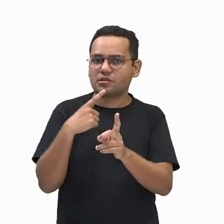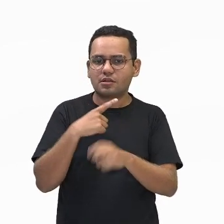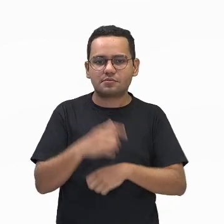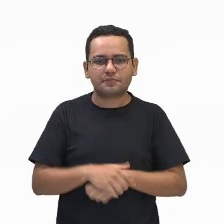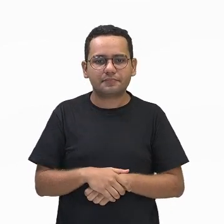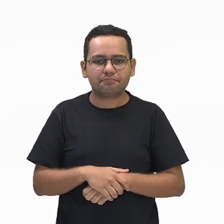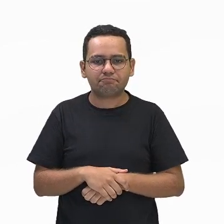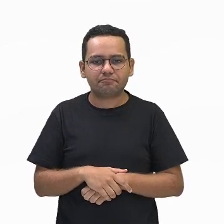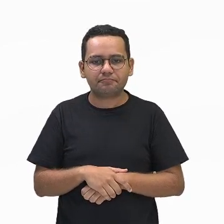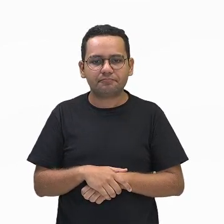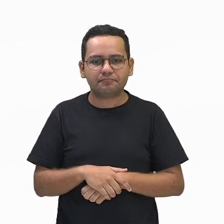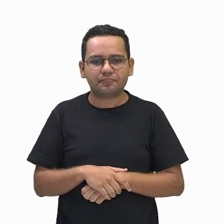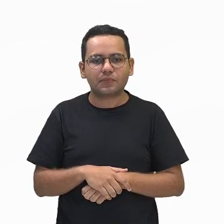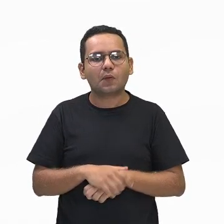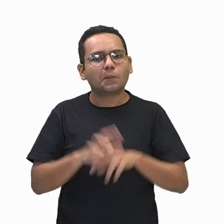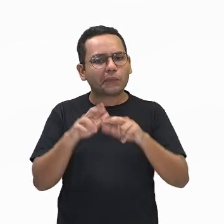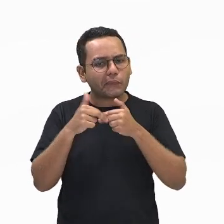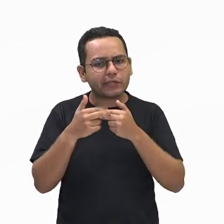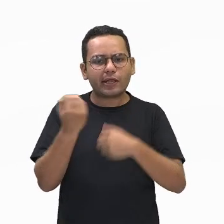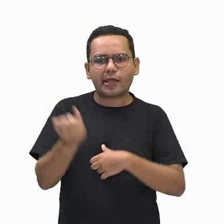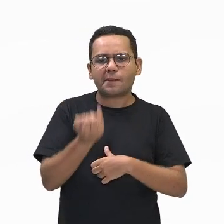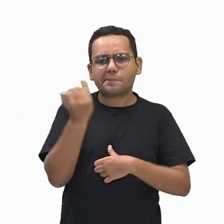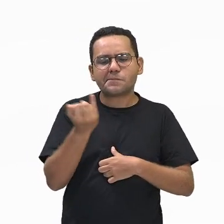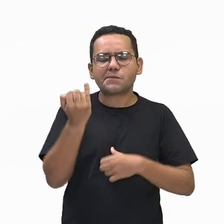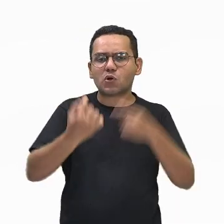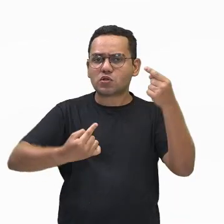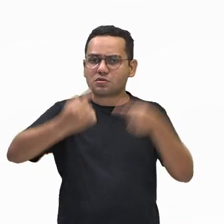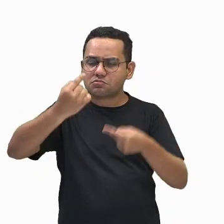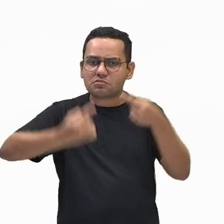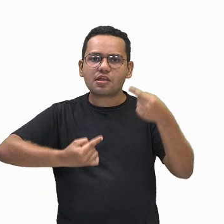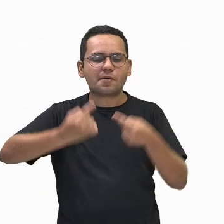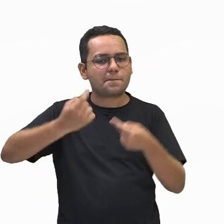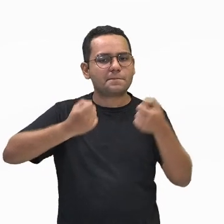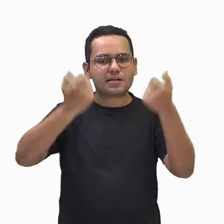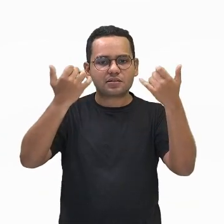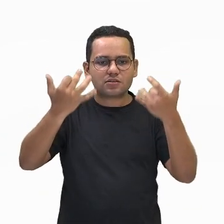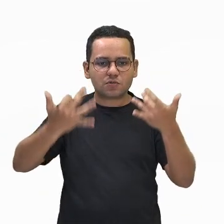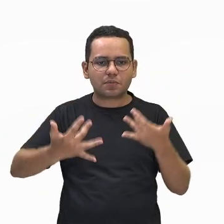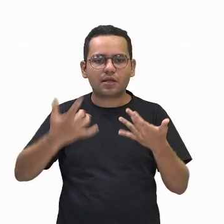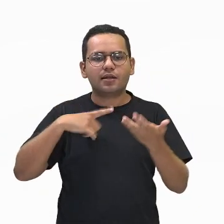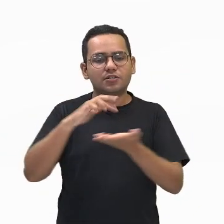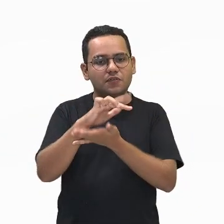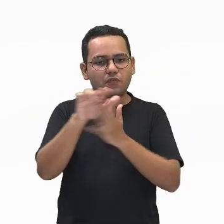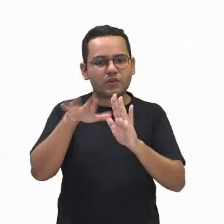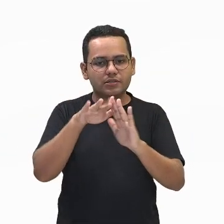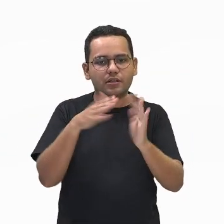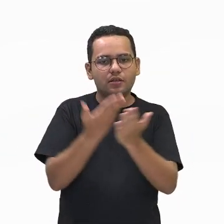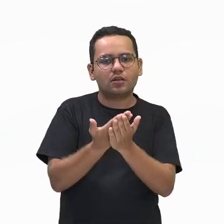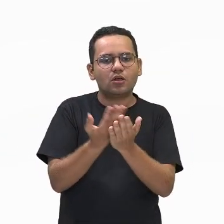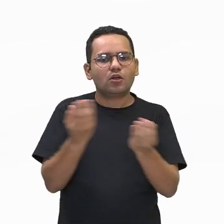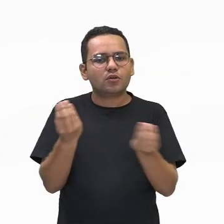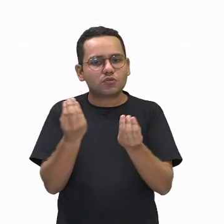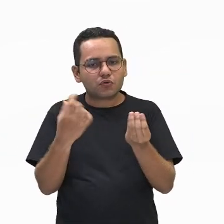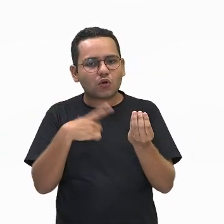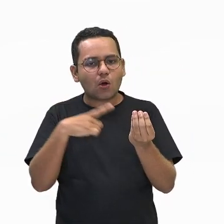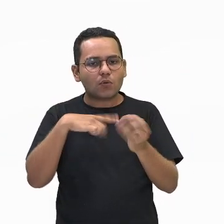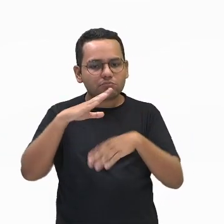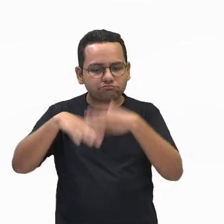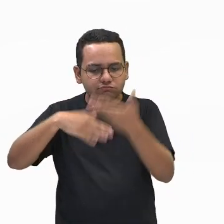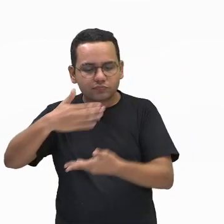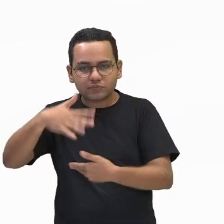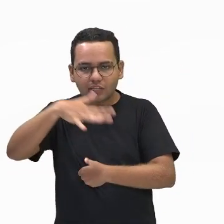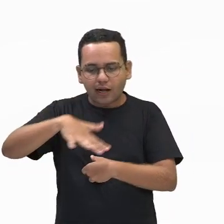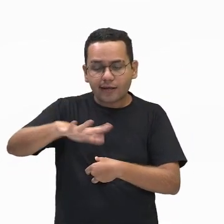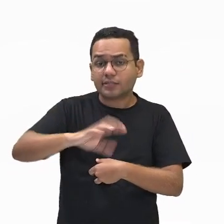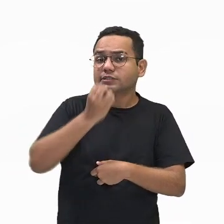é importante tratar abertamente sobre a questão da diversidade na escola como forma de construir um ambiente